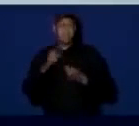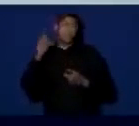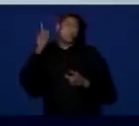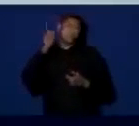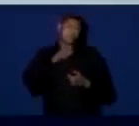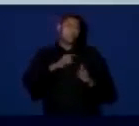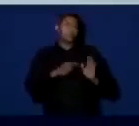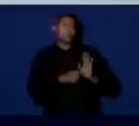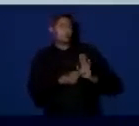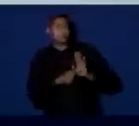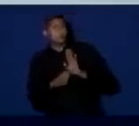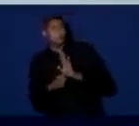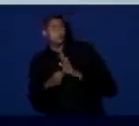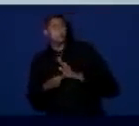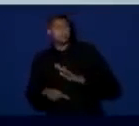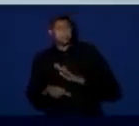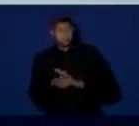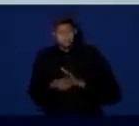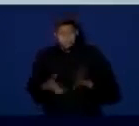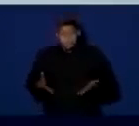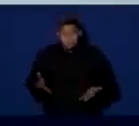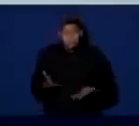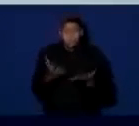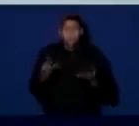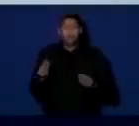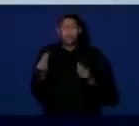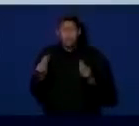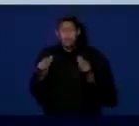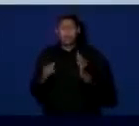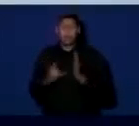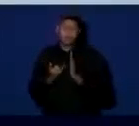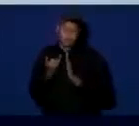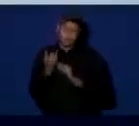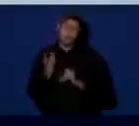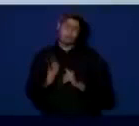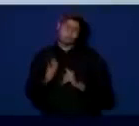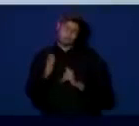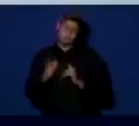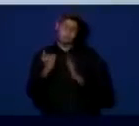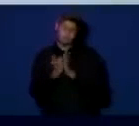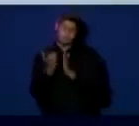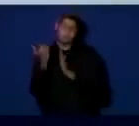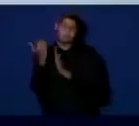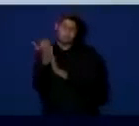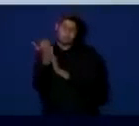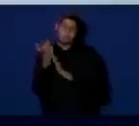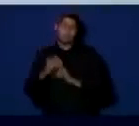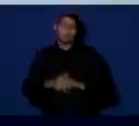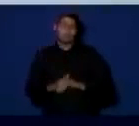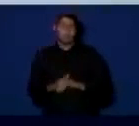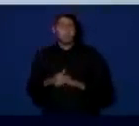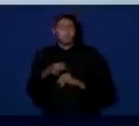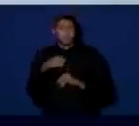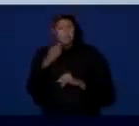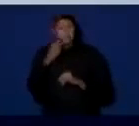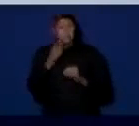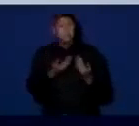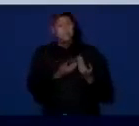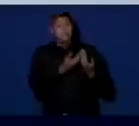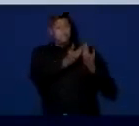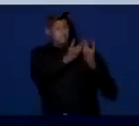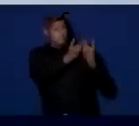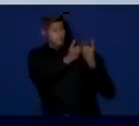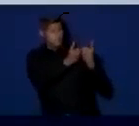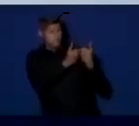americana que mostram sobreaquecimento com a inflação já em níveis muito altos. Ou seja, estou dizendo que o